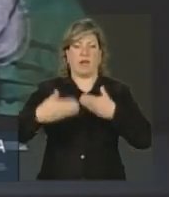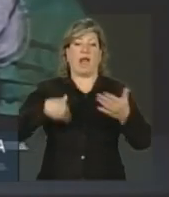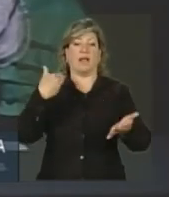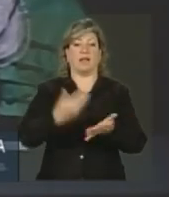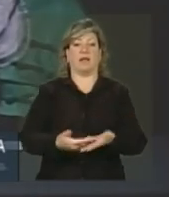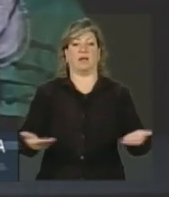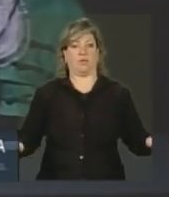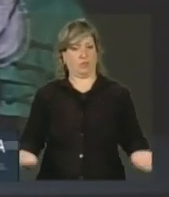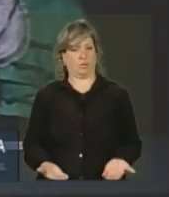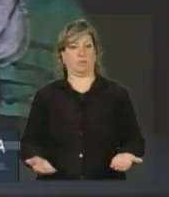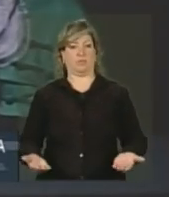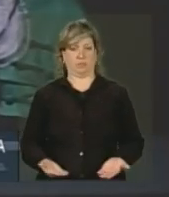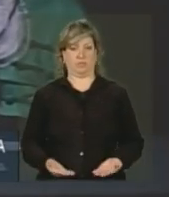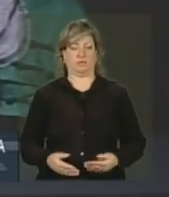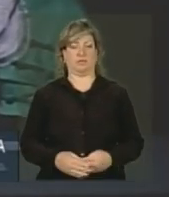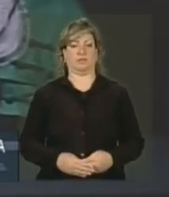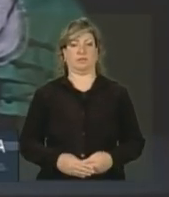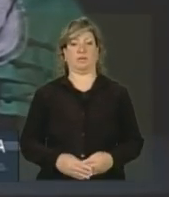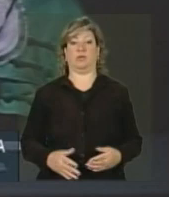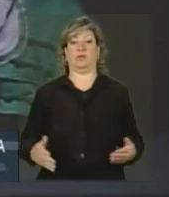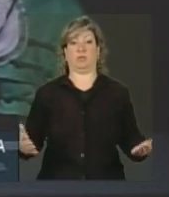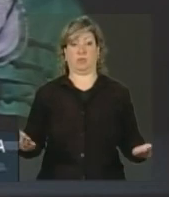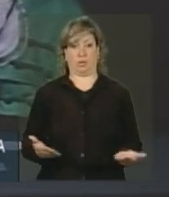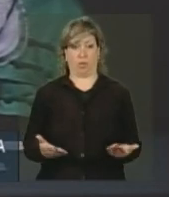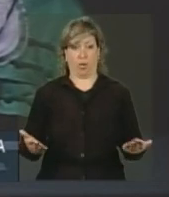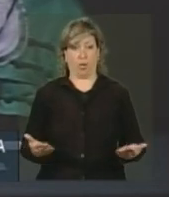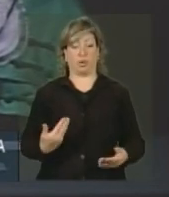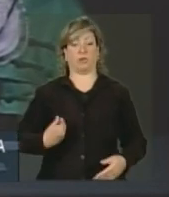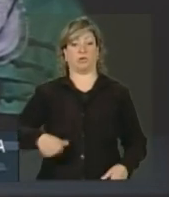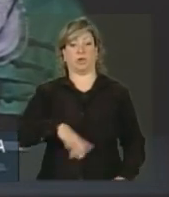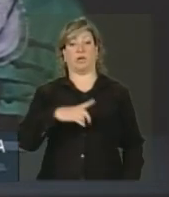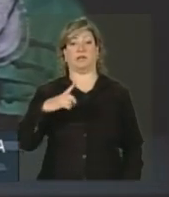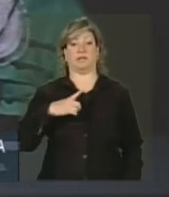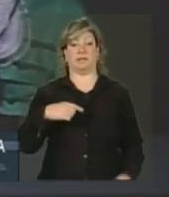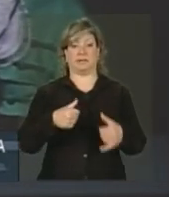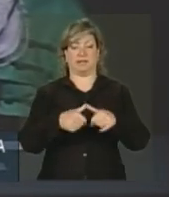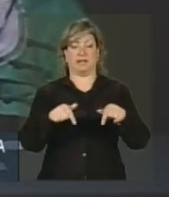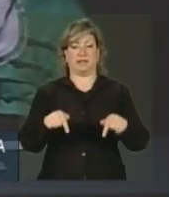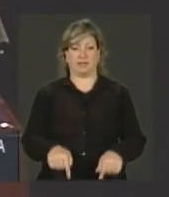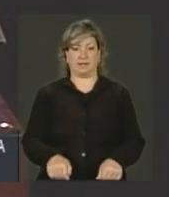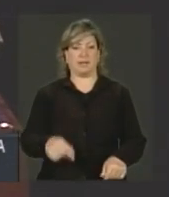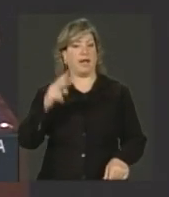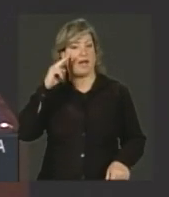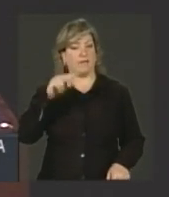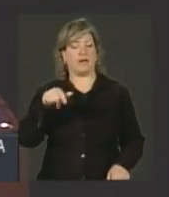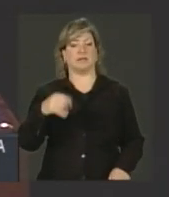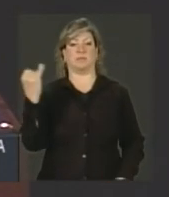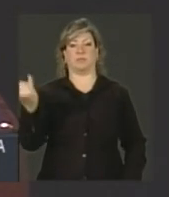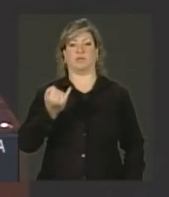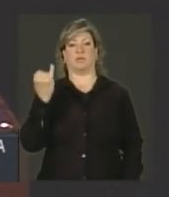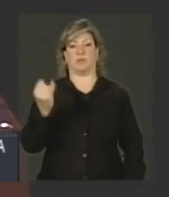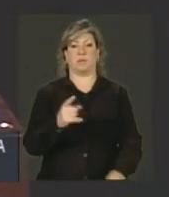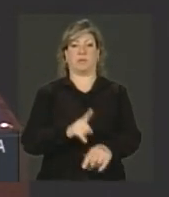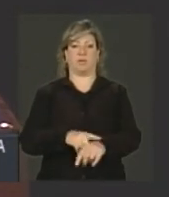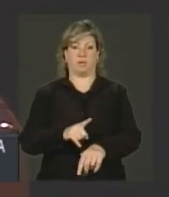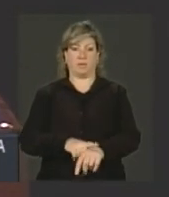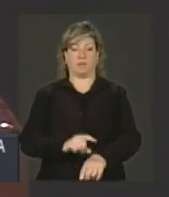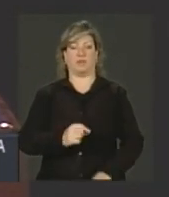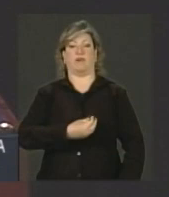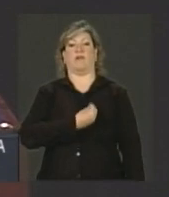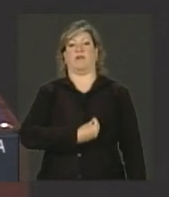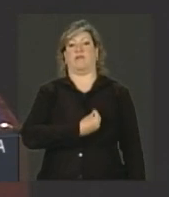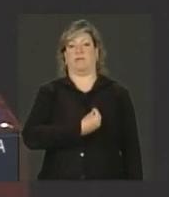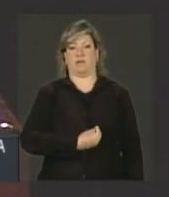ponto. Hoje, estamos aqui para presenciar este importante momento na vida do